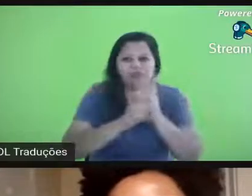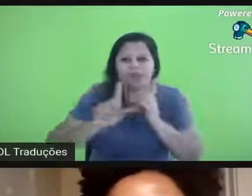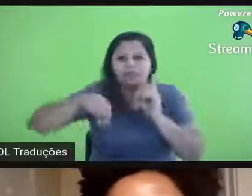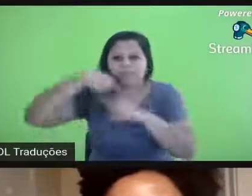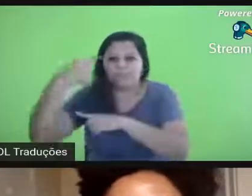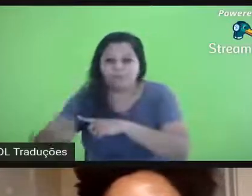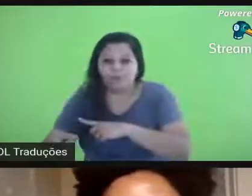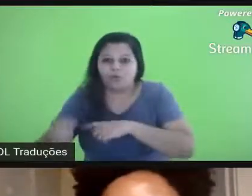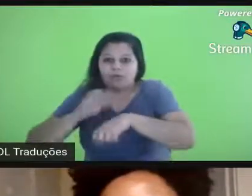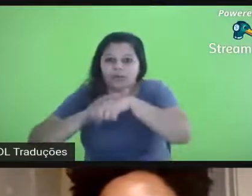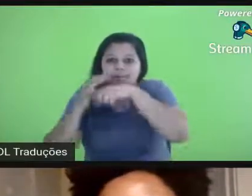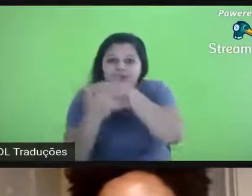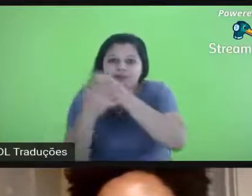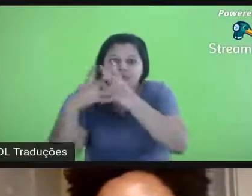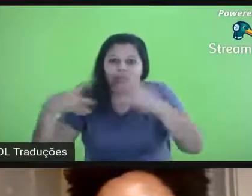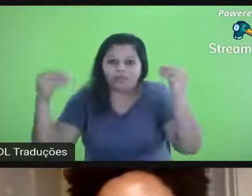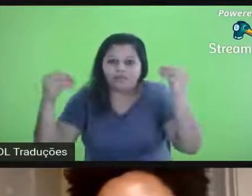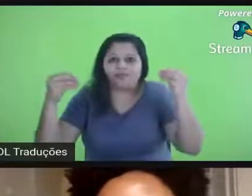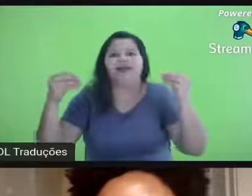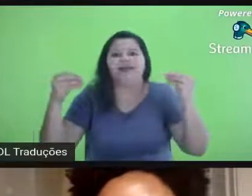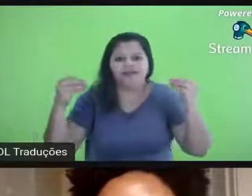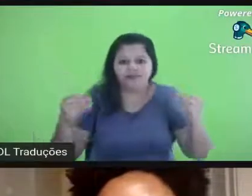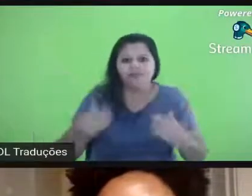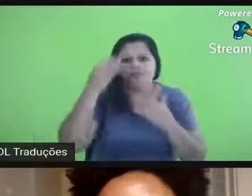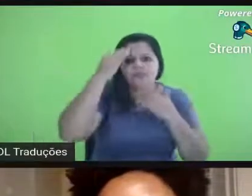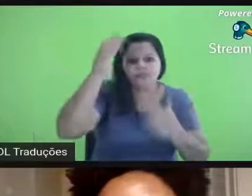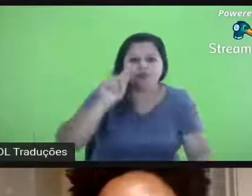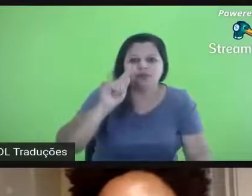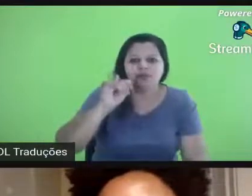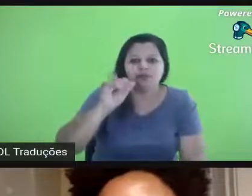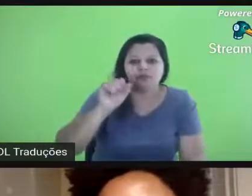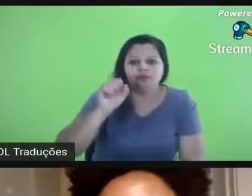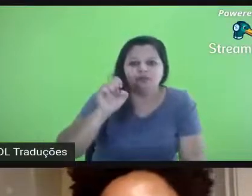para a gente estar junto de novo. Agradecer a Gisele, mais uma